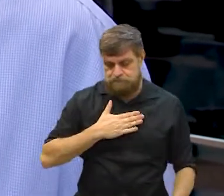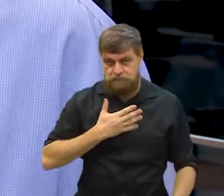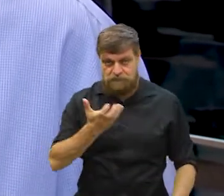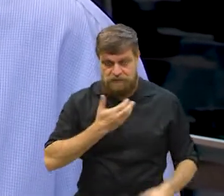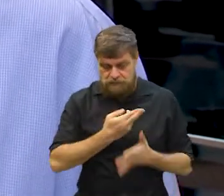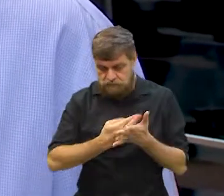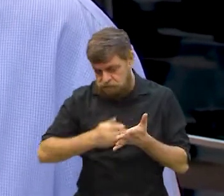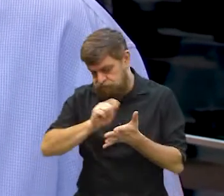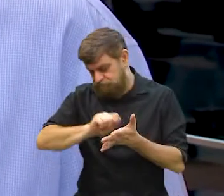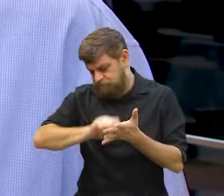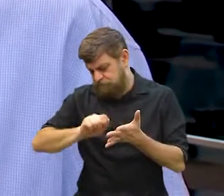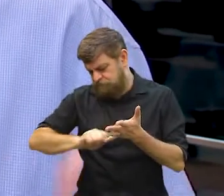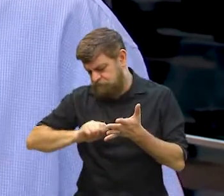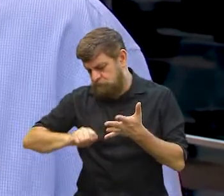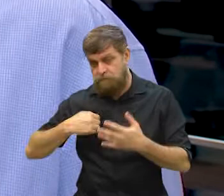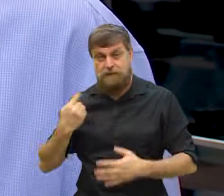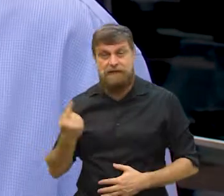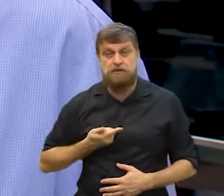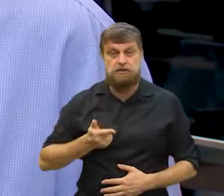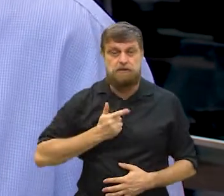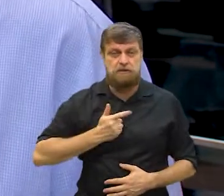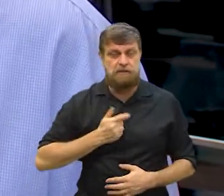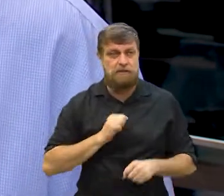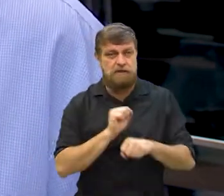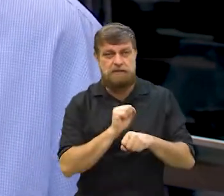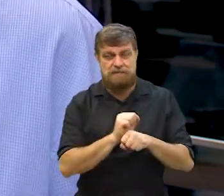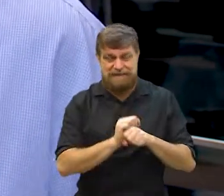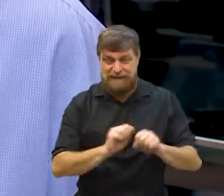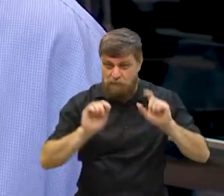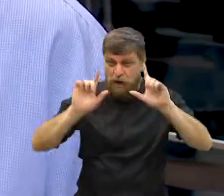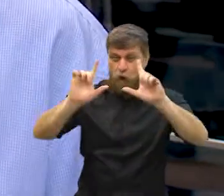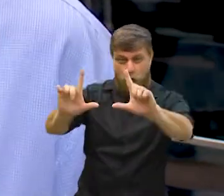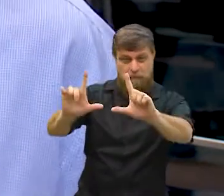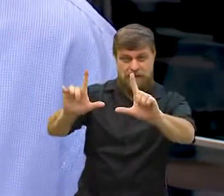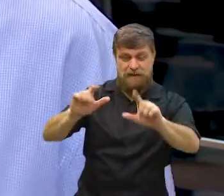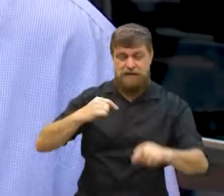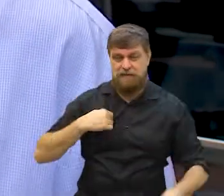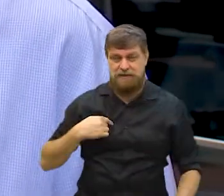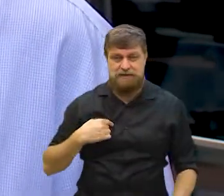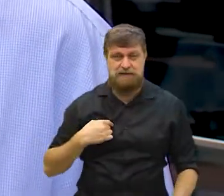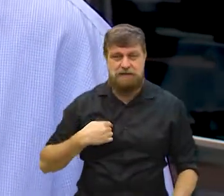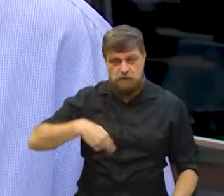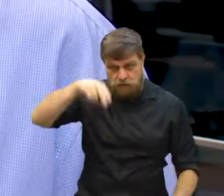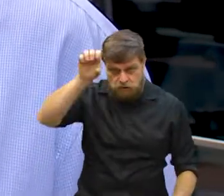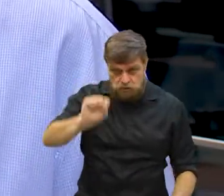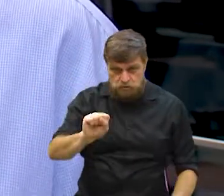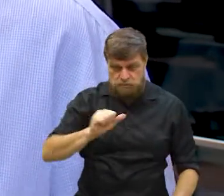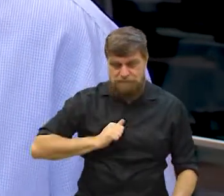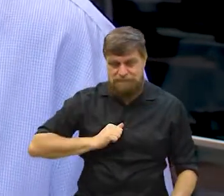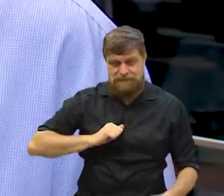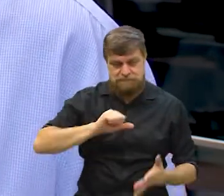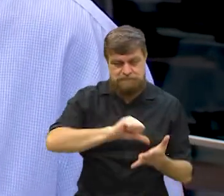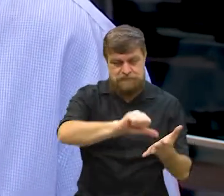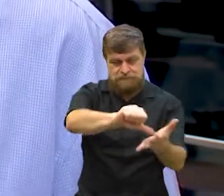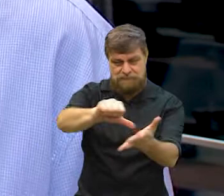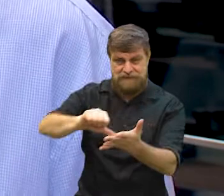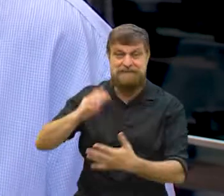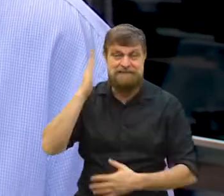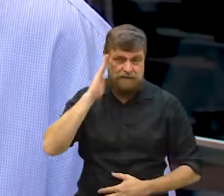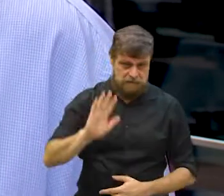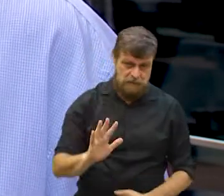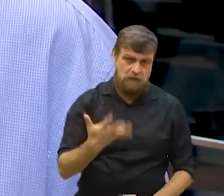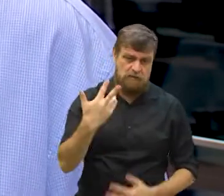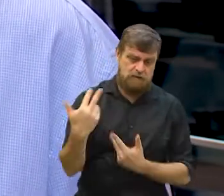colocar esse requerimento para a gente ter uma sinalização no local não só não precisa do Oeste mais diversos pontos da cidade